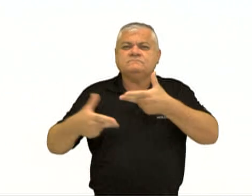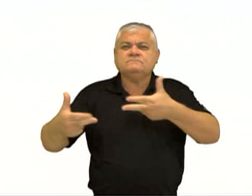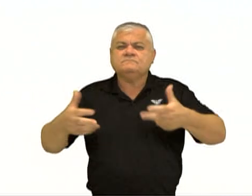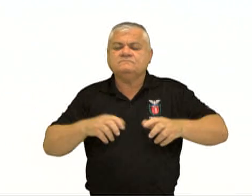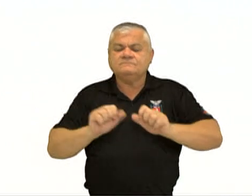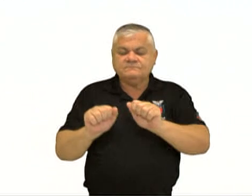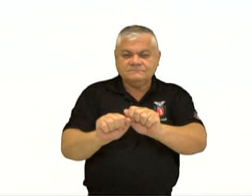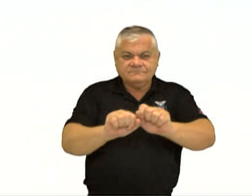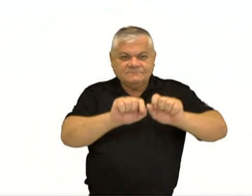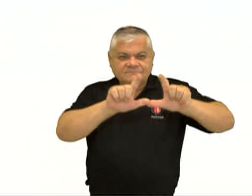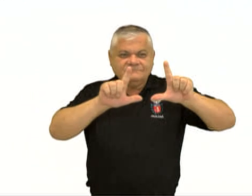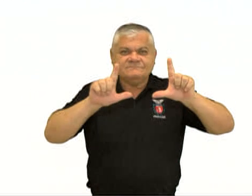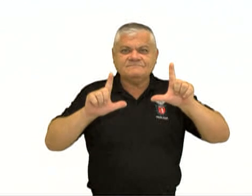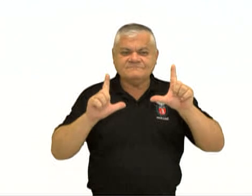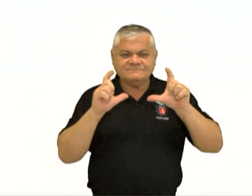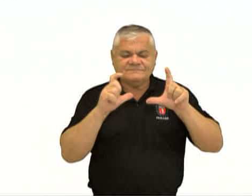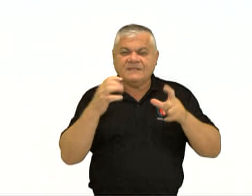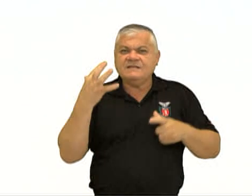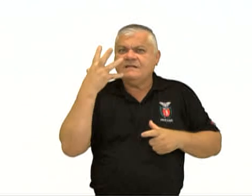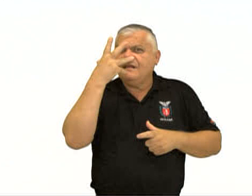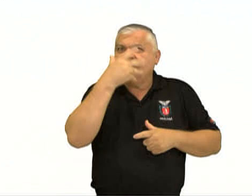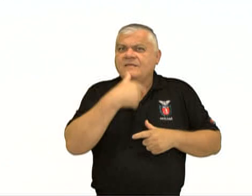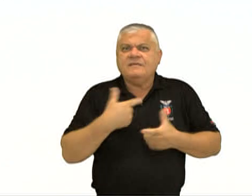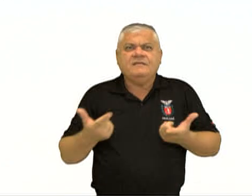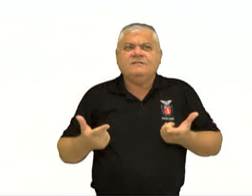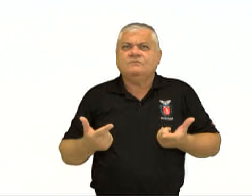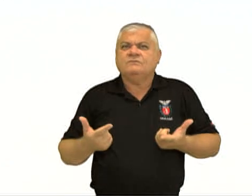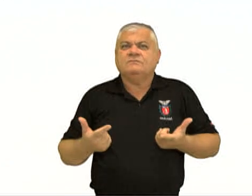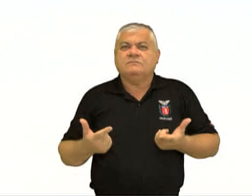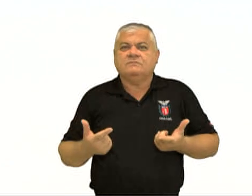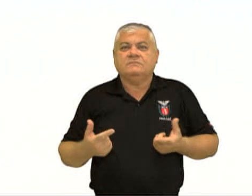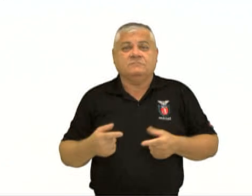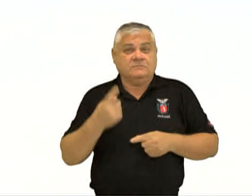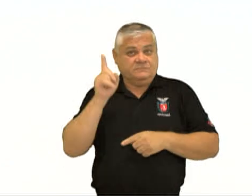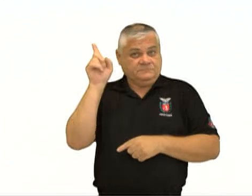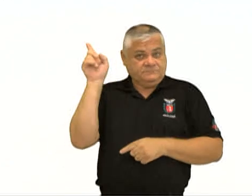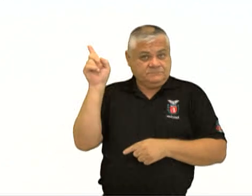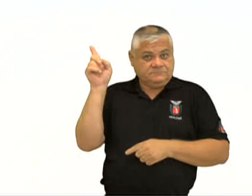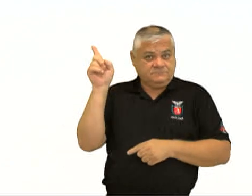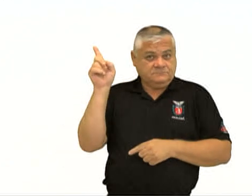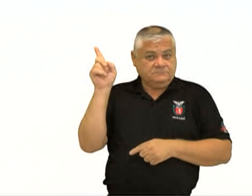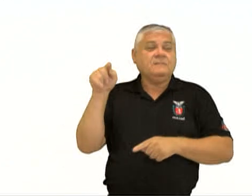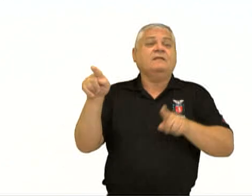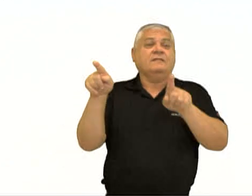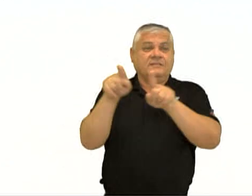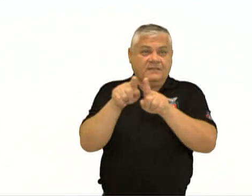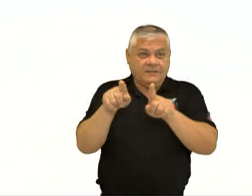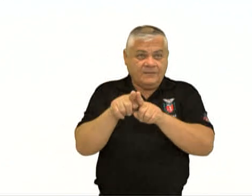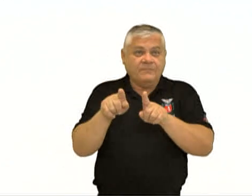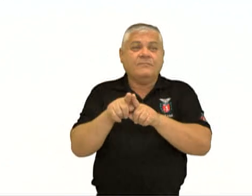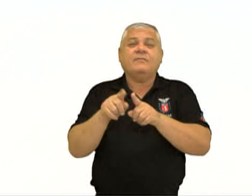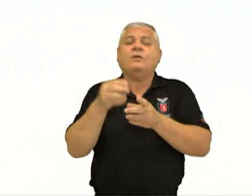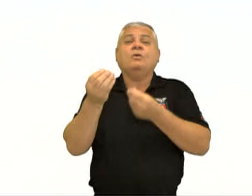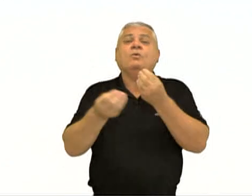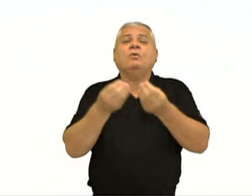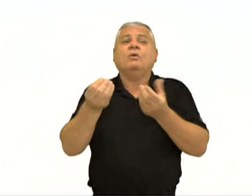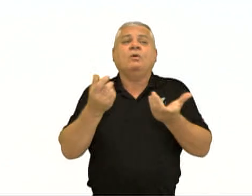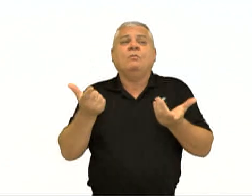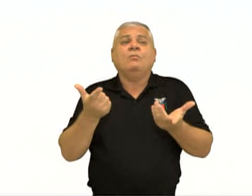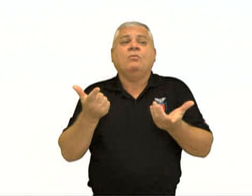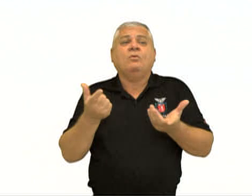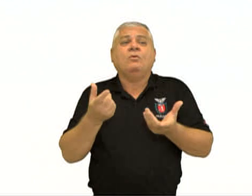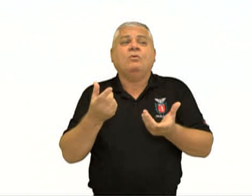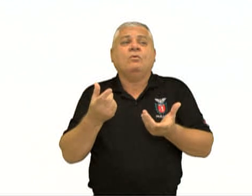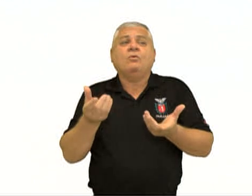e o respectivo tratamento das mesmas. E essa outra tela aqui trata justamente desse custo e